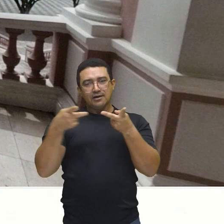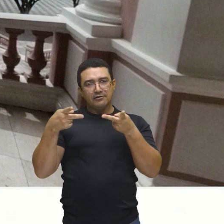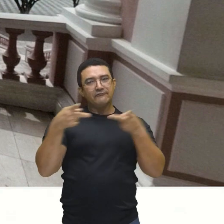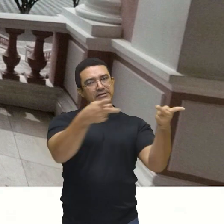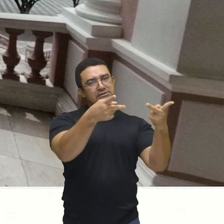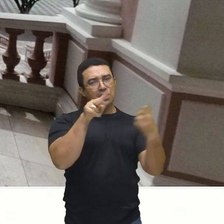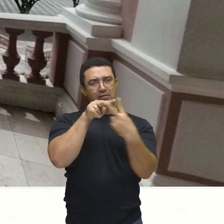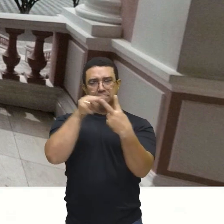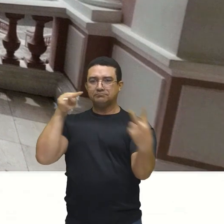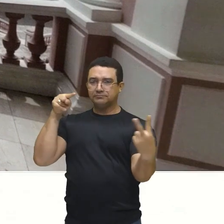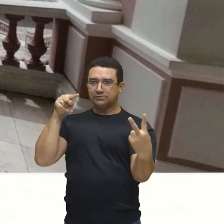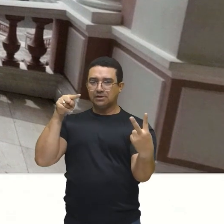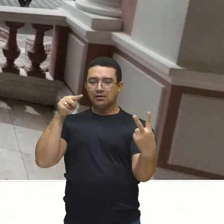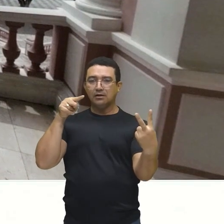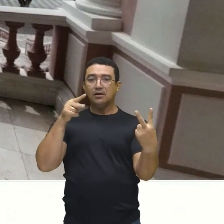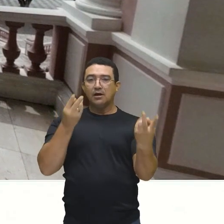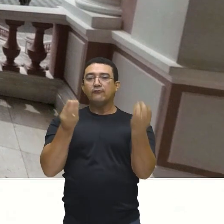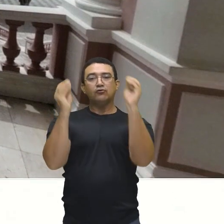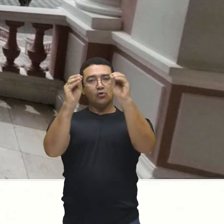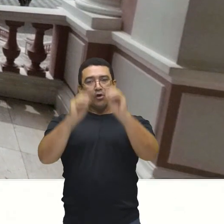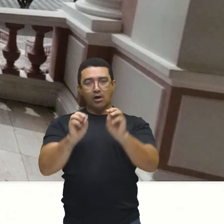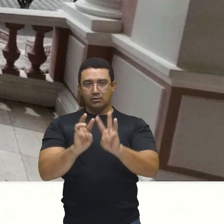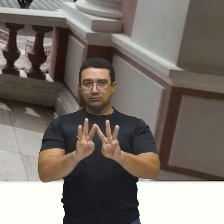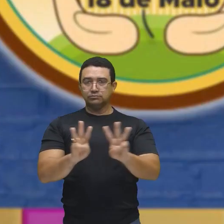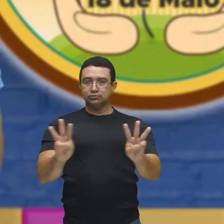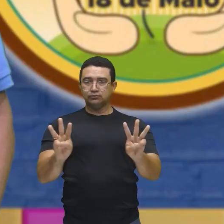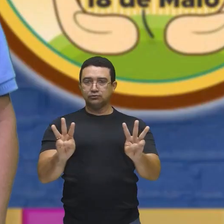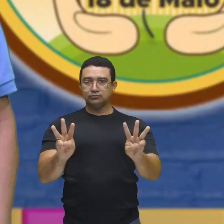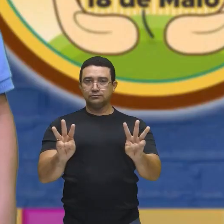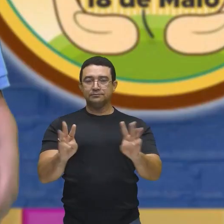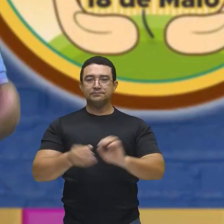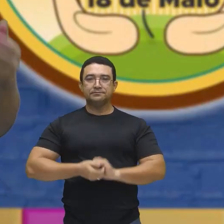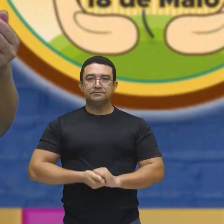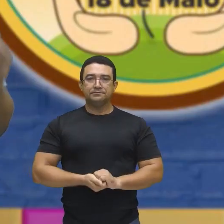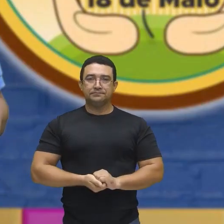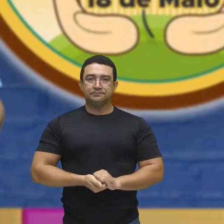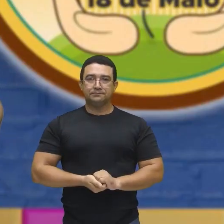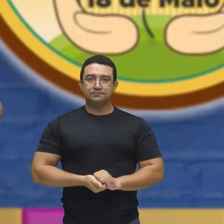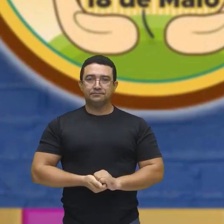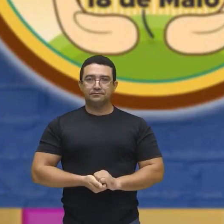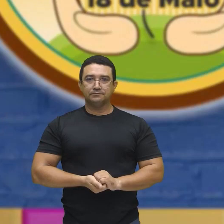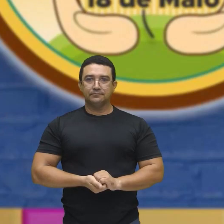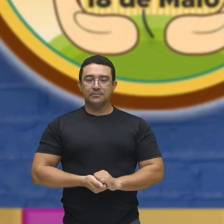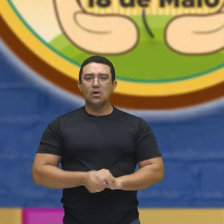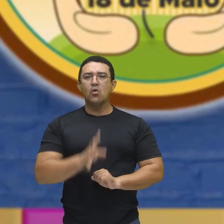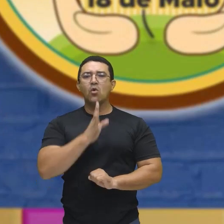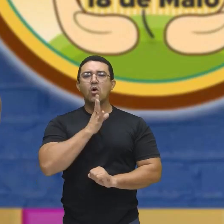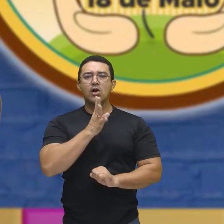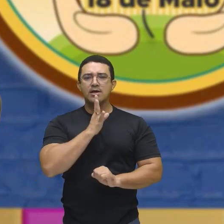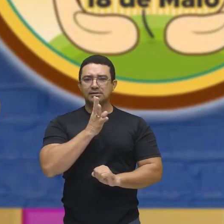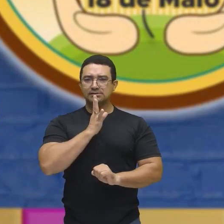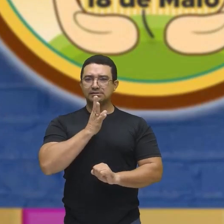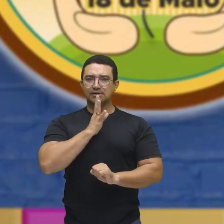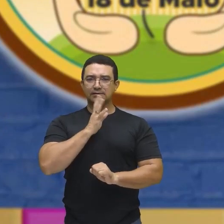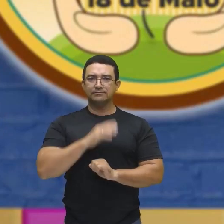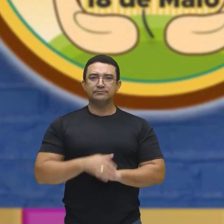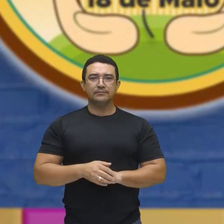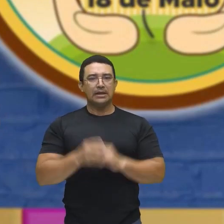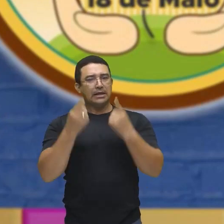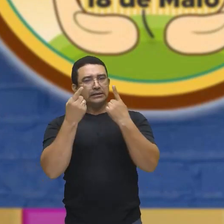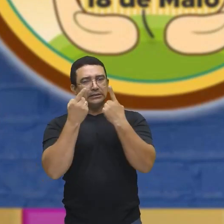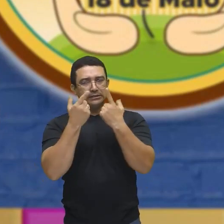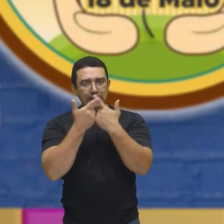deixar esse endereço para vocês, certo? Então, conhecer, né, a questão do